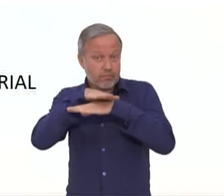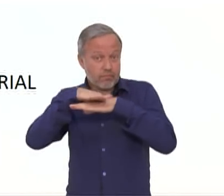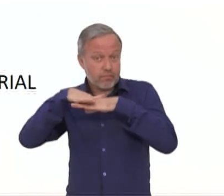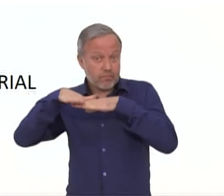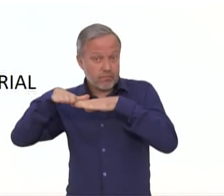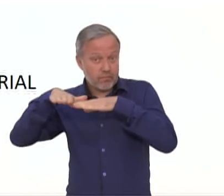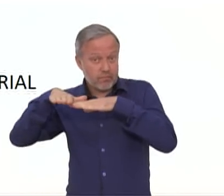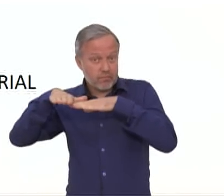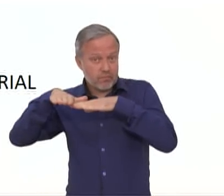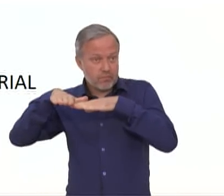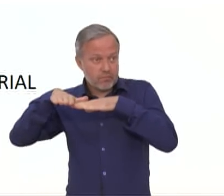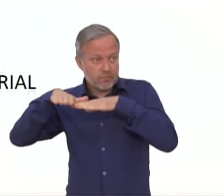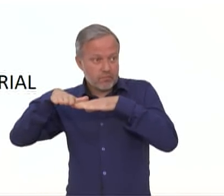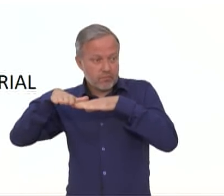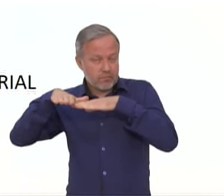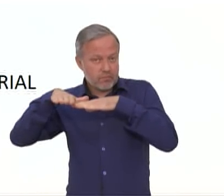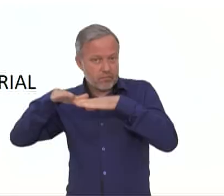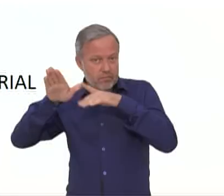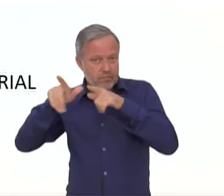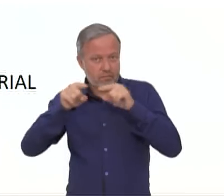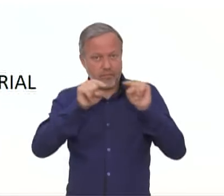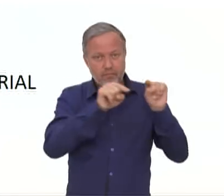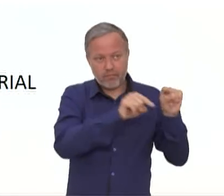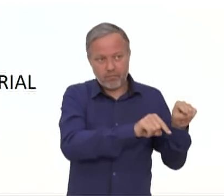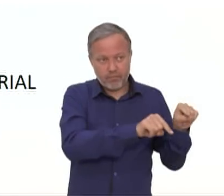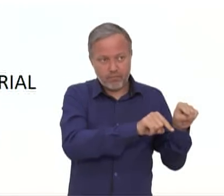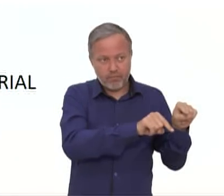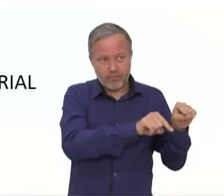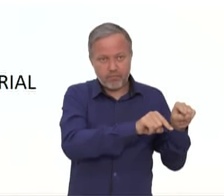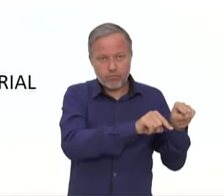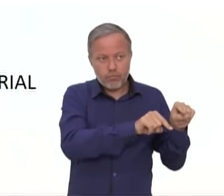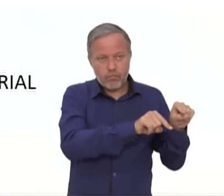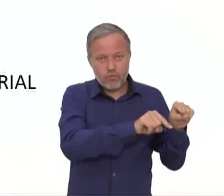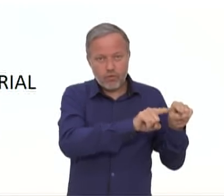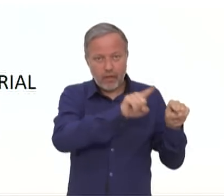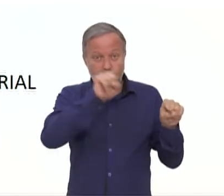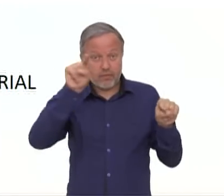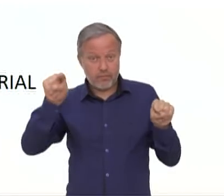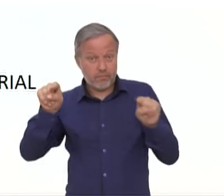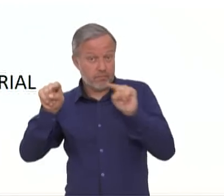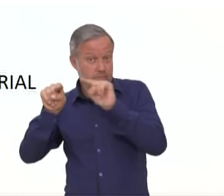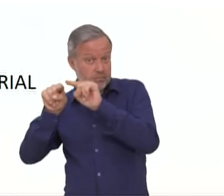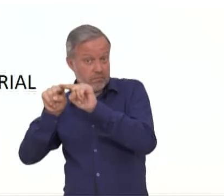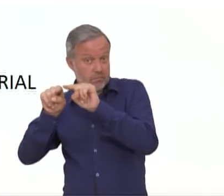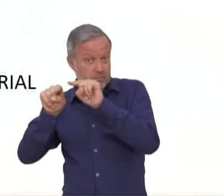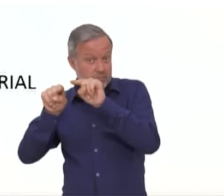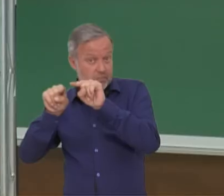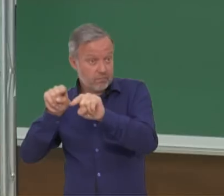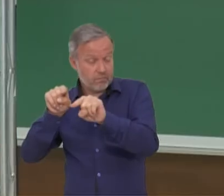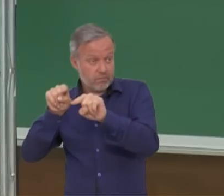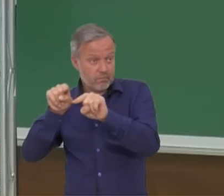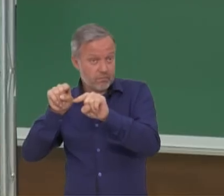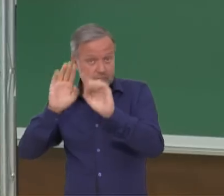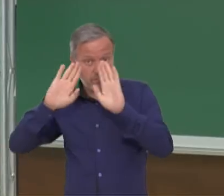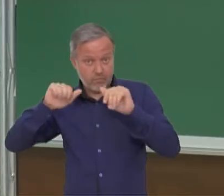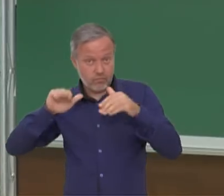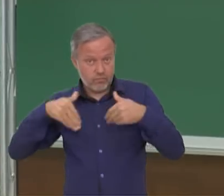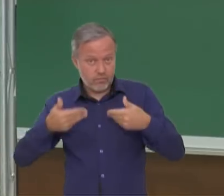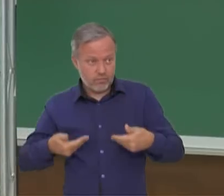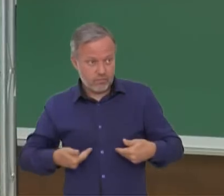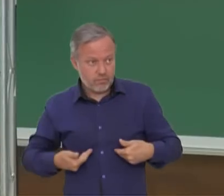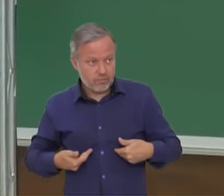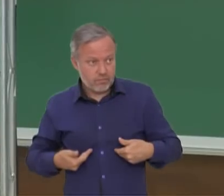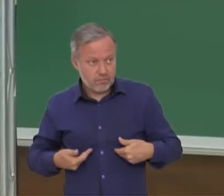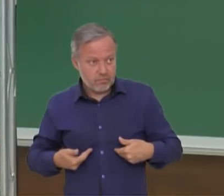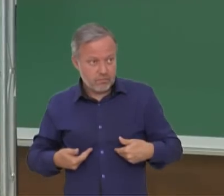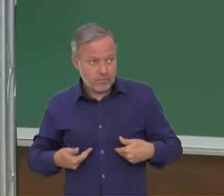algo achatado. Então, quando eu trago para vocês esse modelo, eu quero indicar que o nosso corpo, as nossas células,